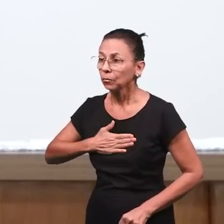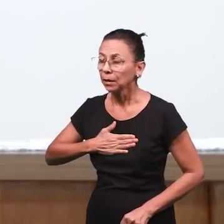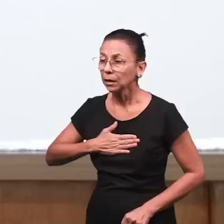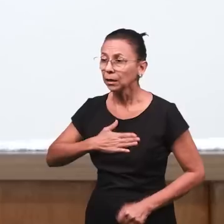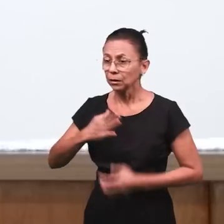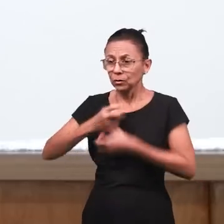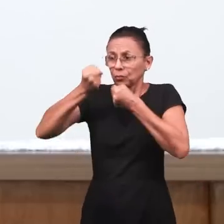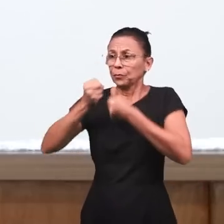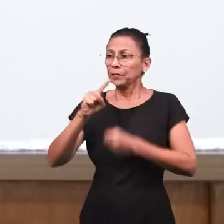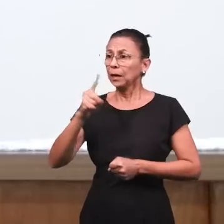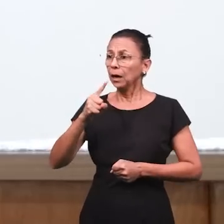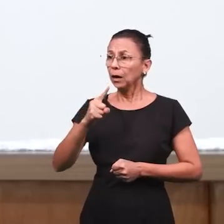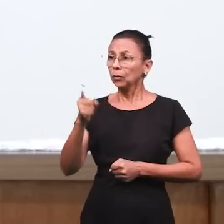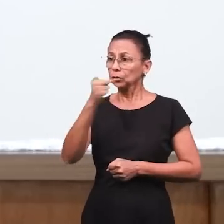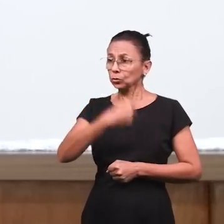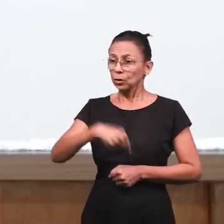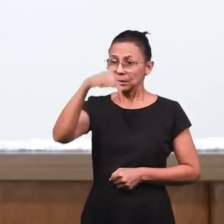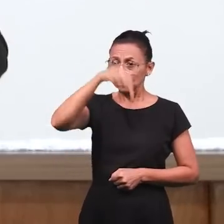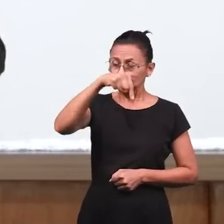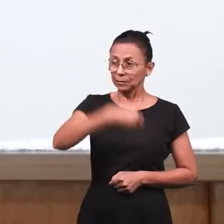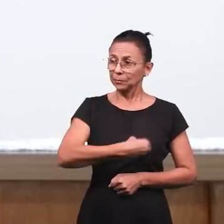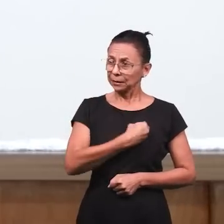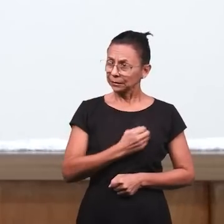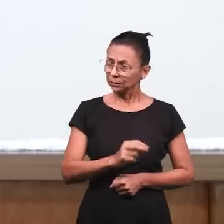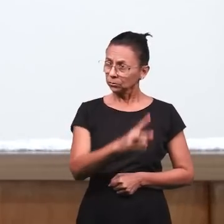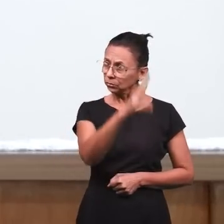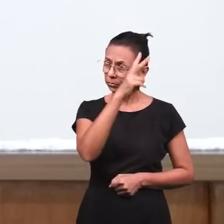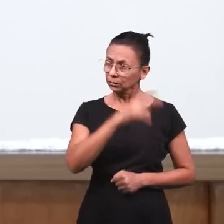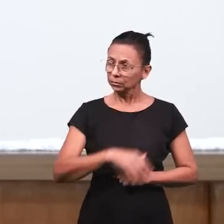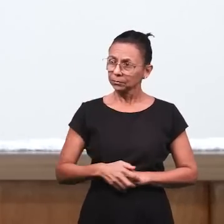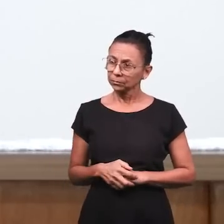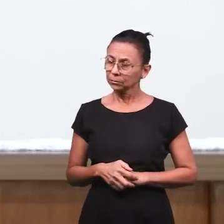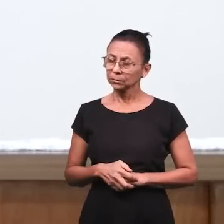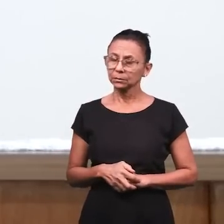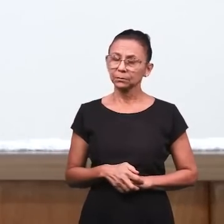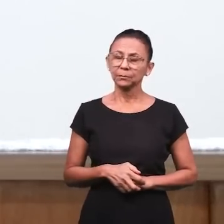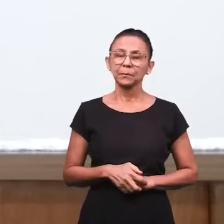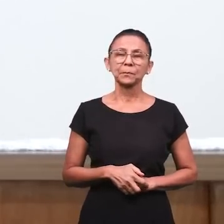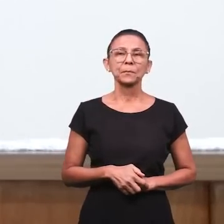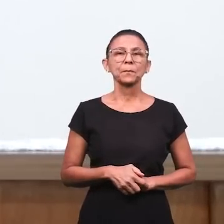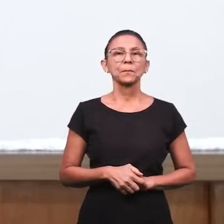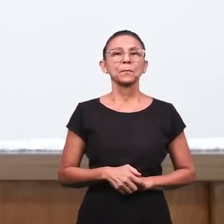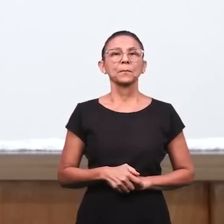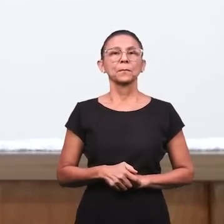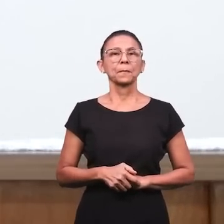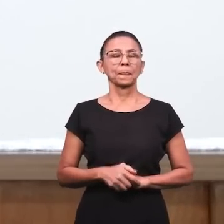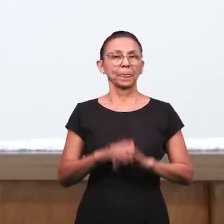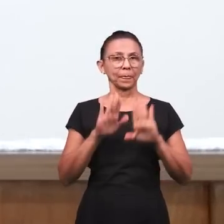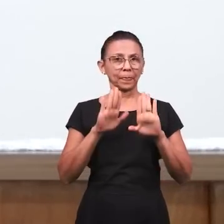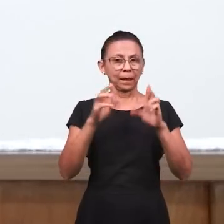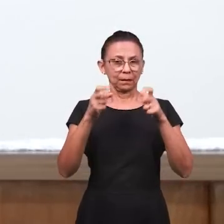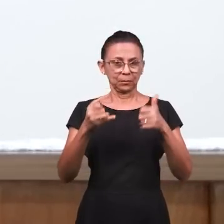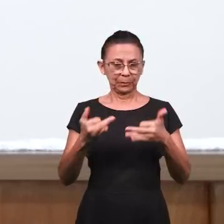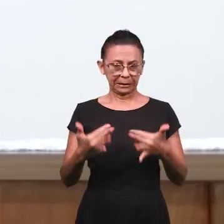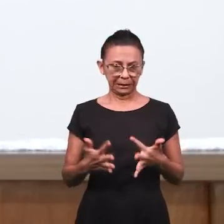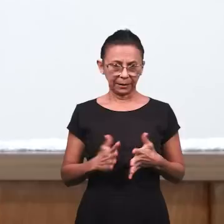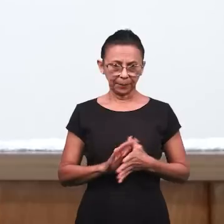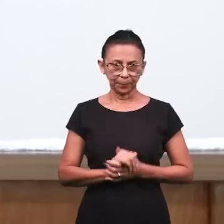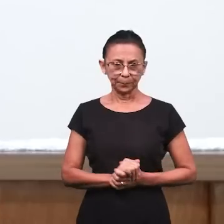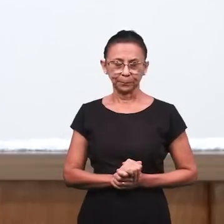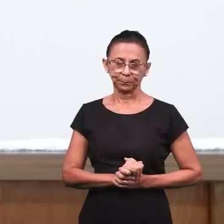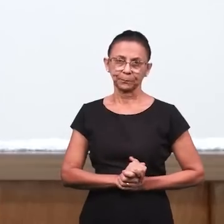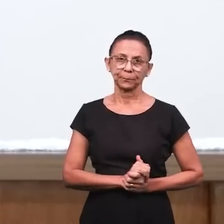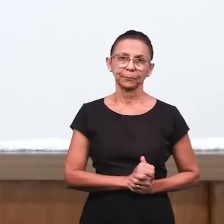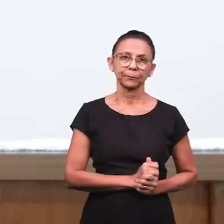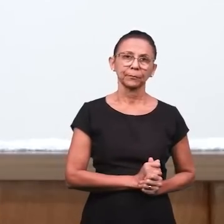aqui estamos. Veja uma coisa. Então, enquanto a igreja está aqui,